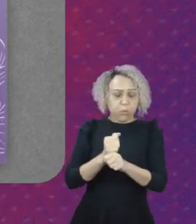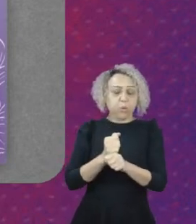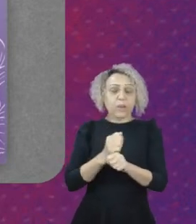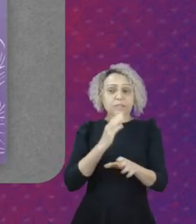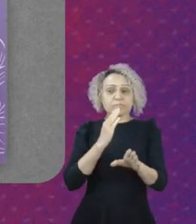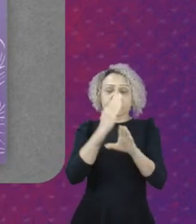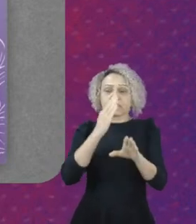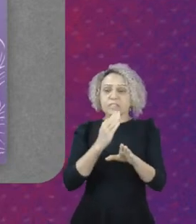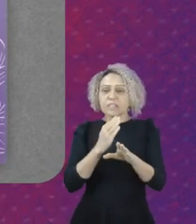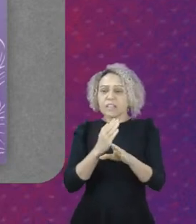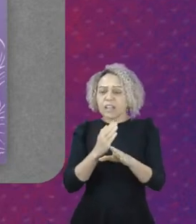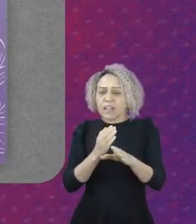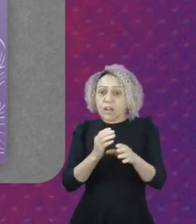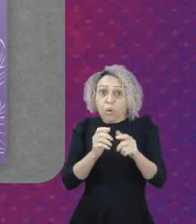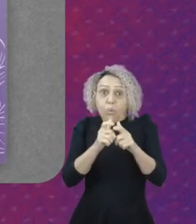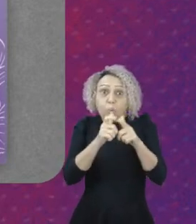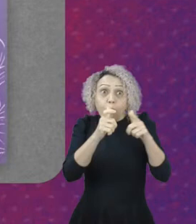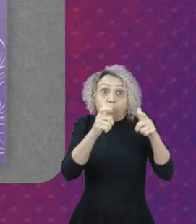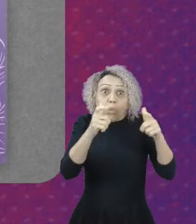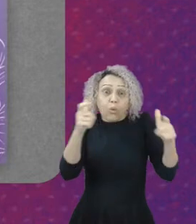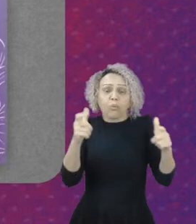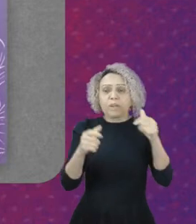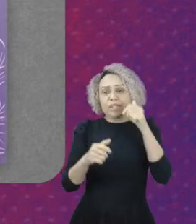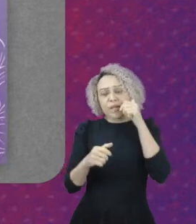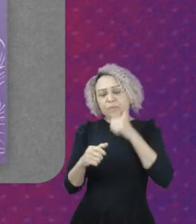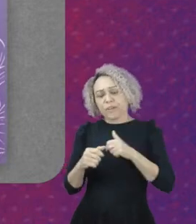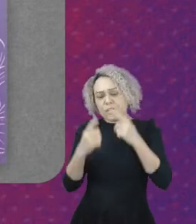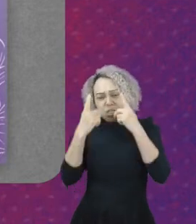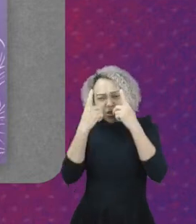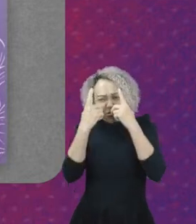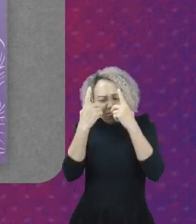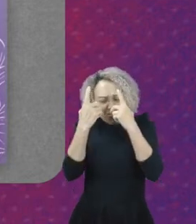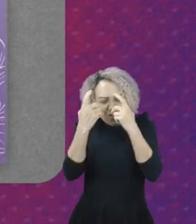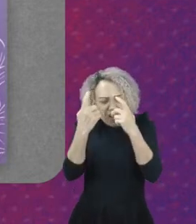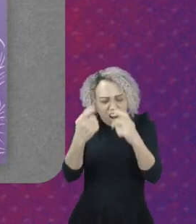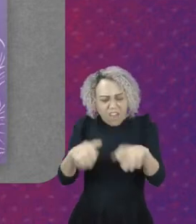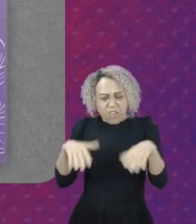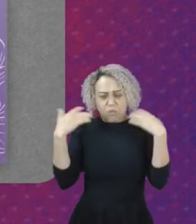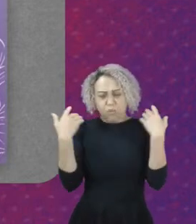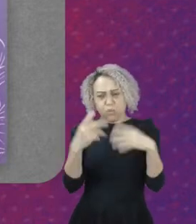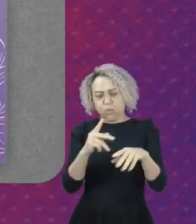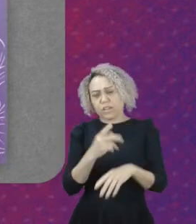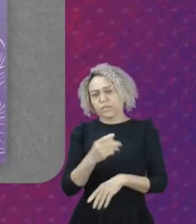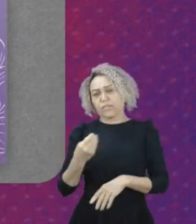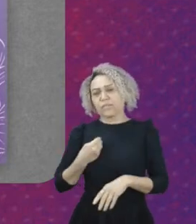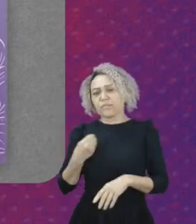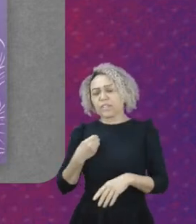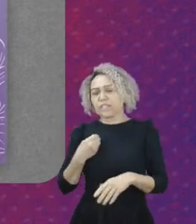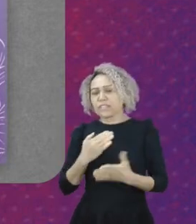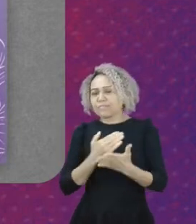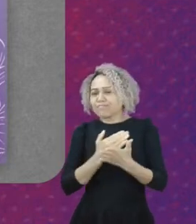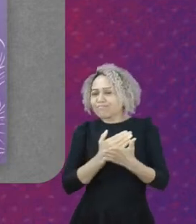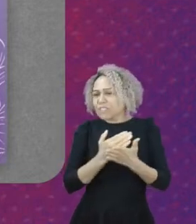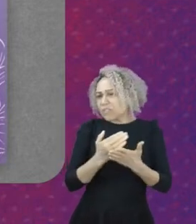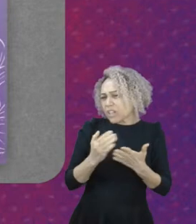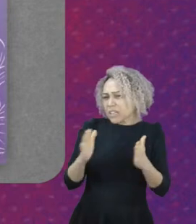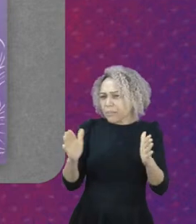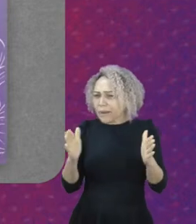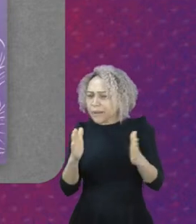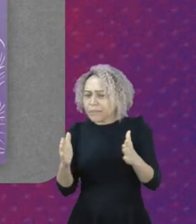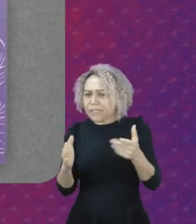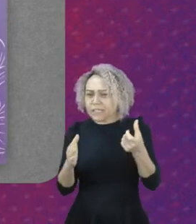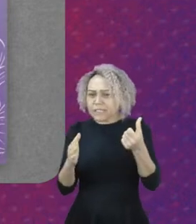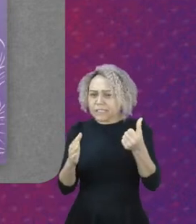né, aconteceram a partir, dos 16 anos. Então, tem uma idade, né, média de sofrimento